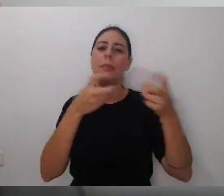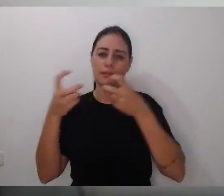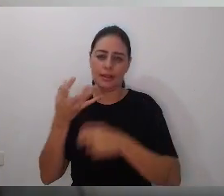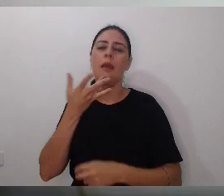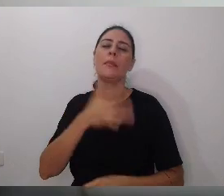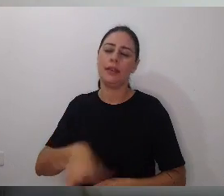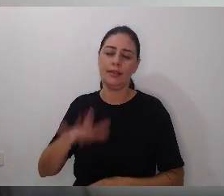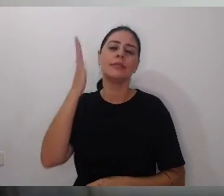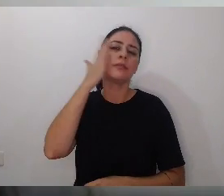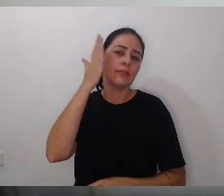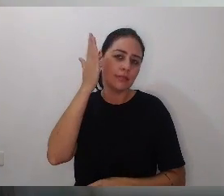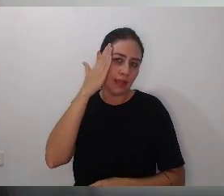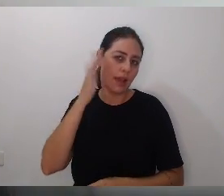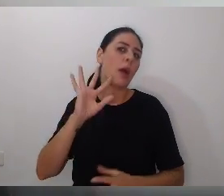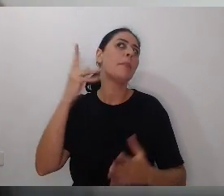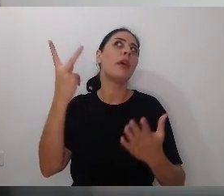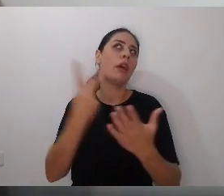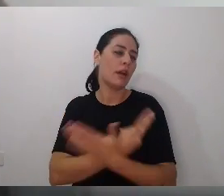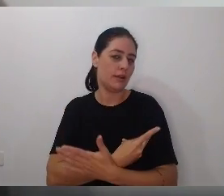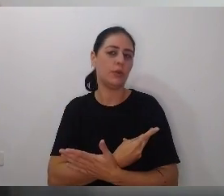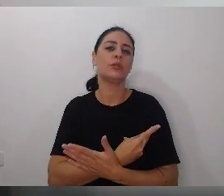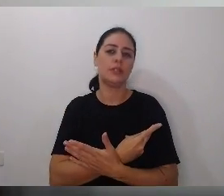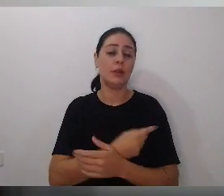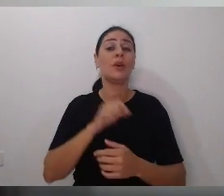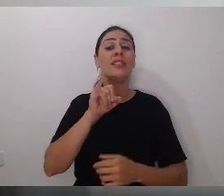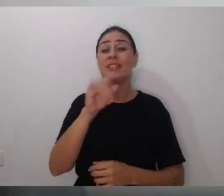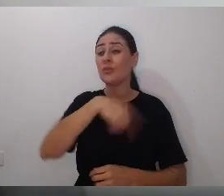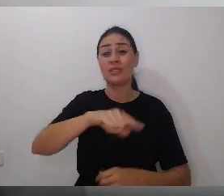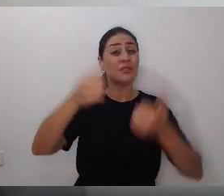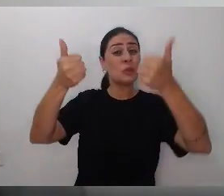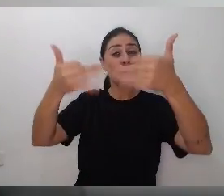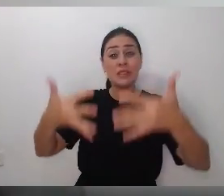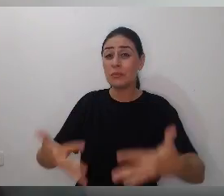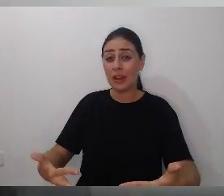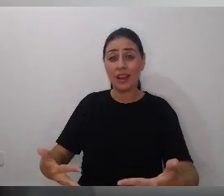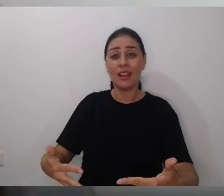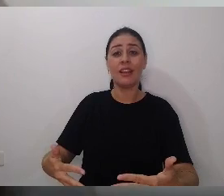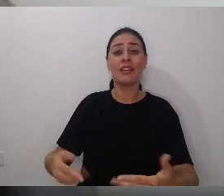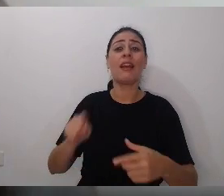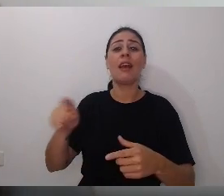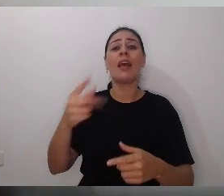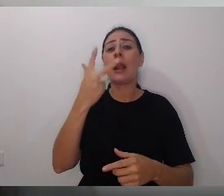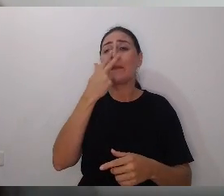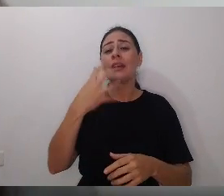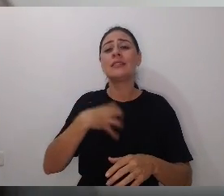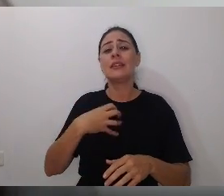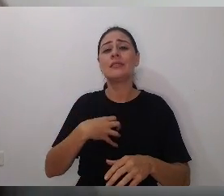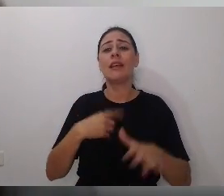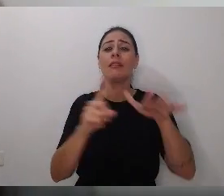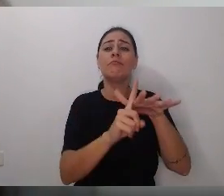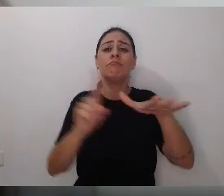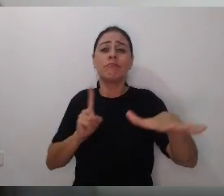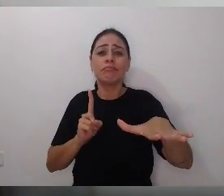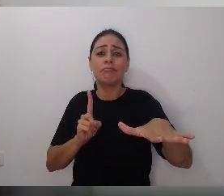crianças percebem quando tem um sofrimento, quando os pais estão mais estressados, que estão angustiados. Então, isso não passa despercebido